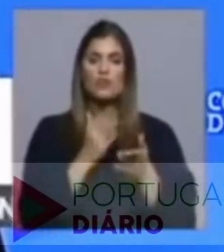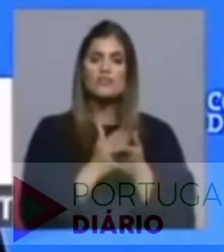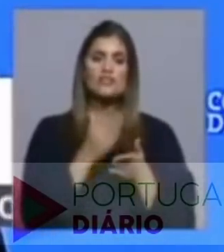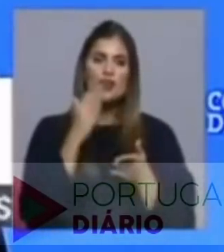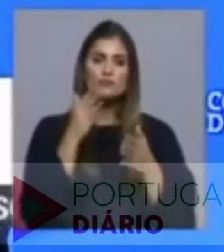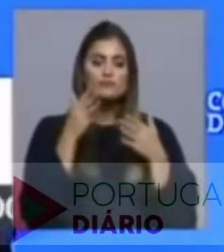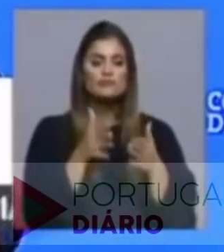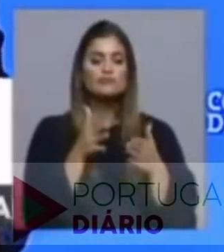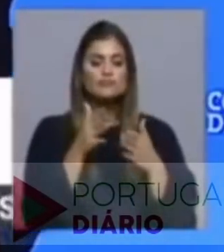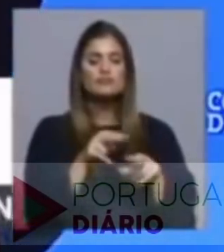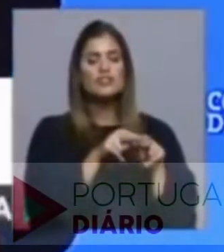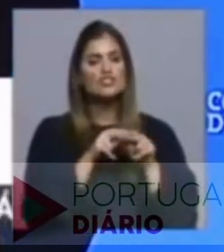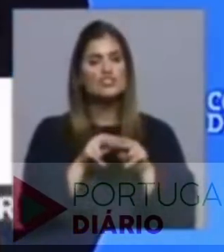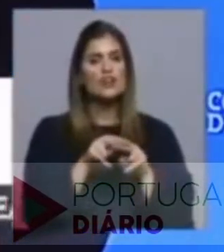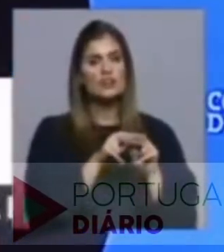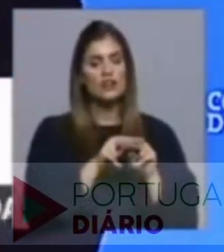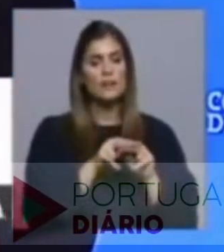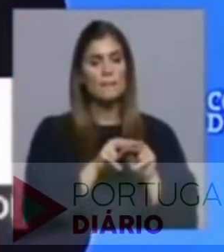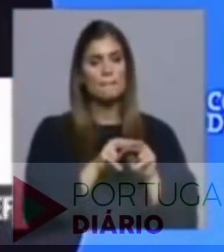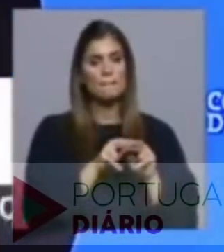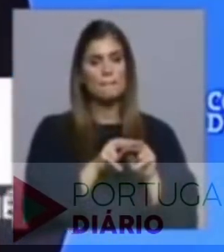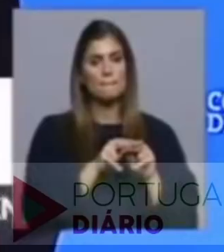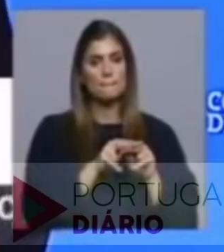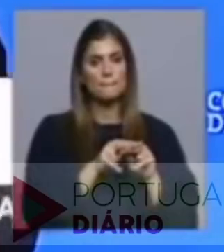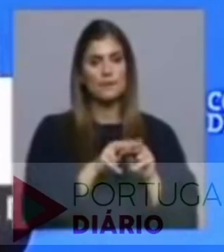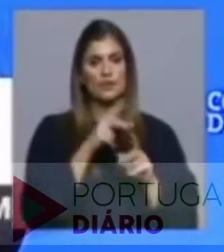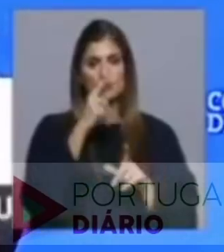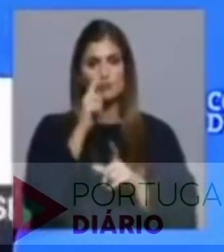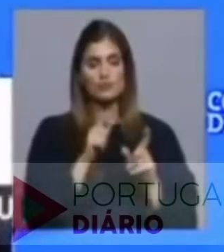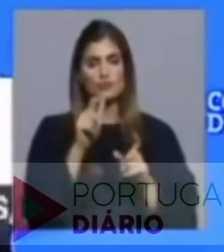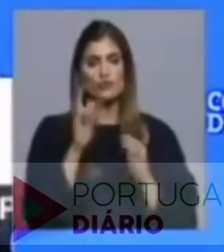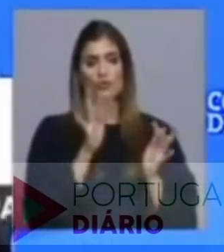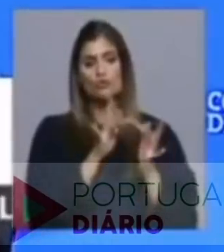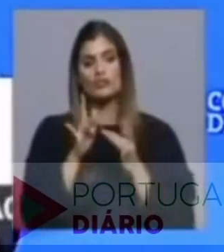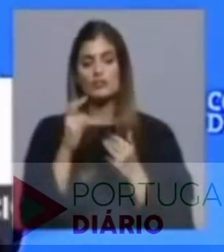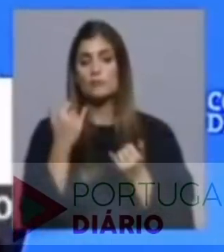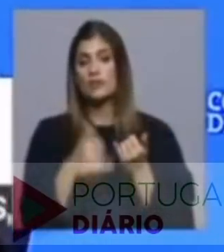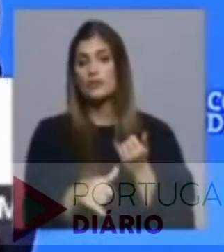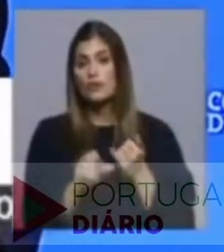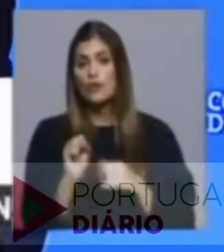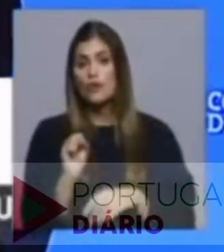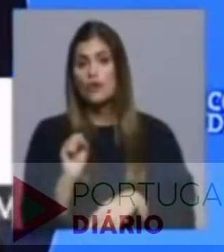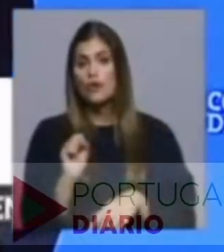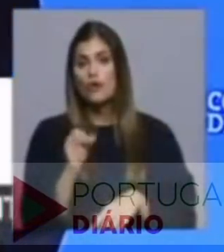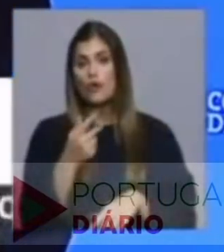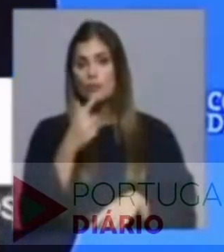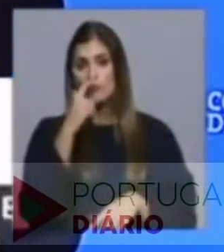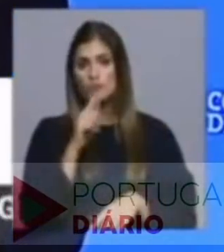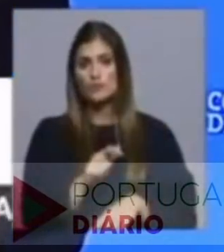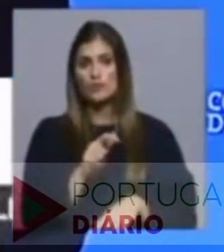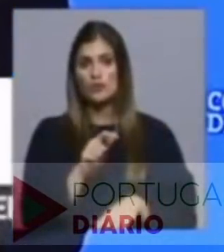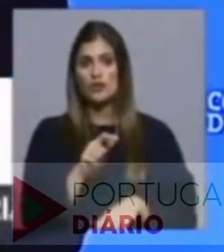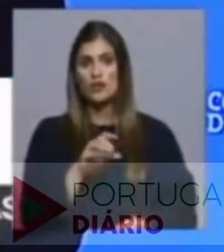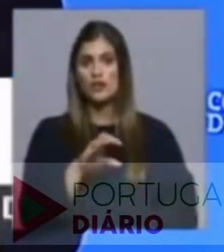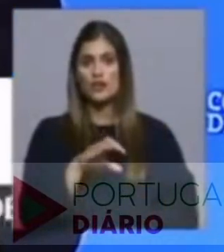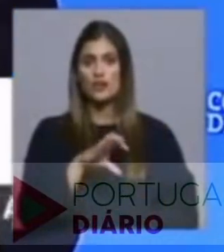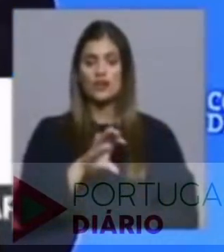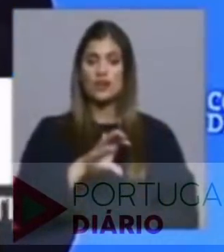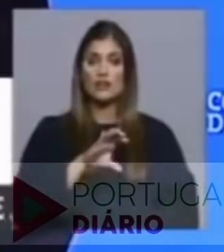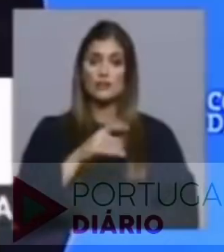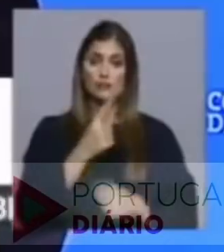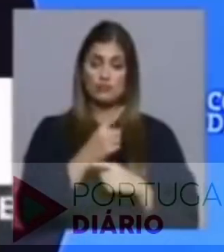limitarmos a testar quem teve um contacto de risco ou quem, por se sentir sintomático, está a ser